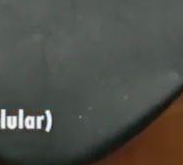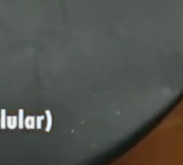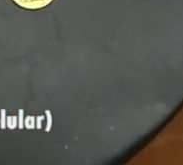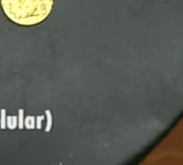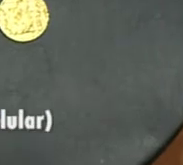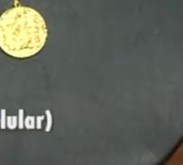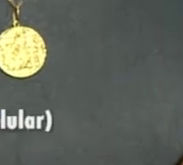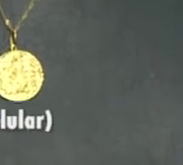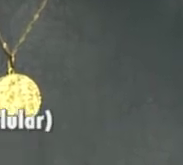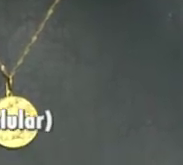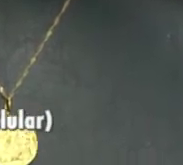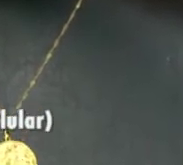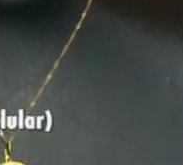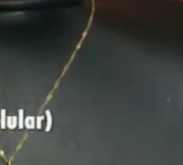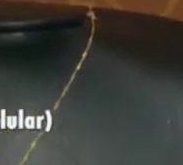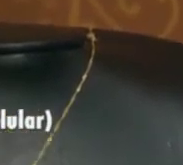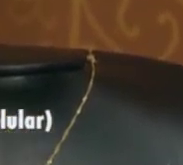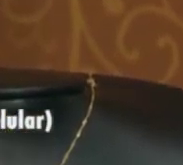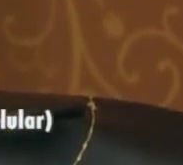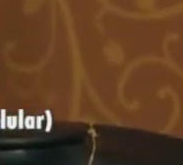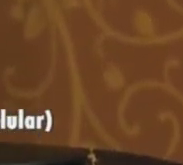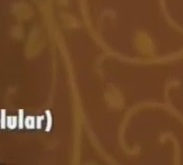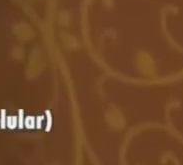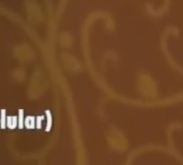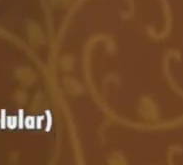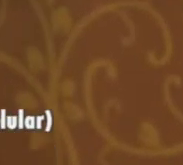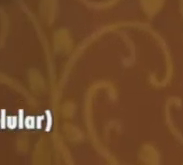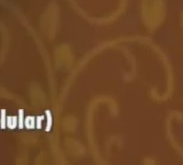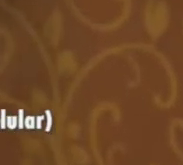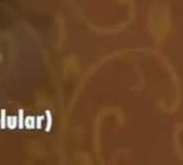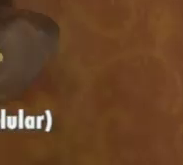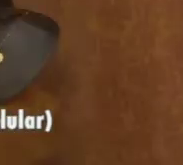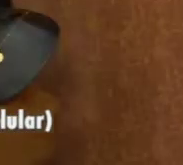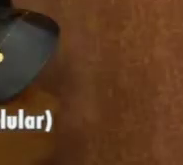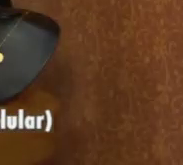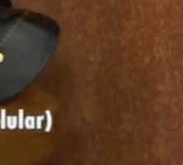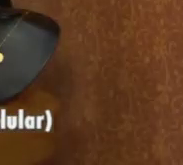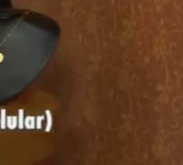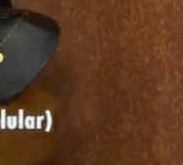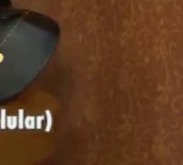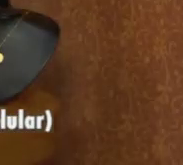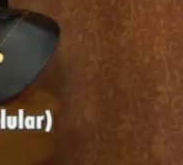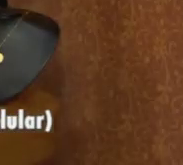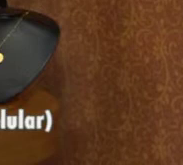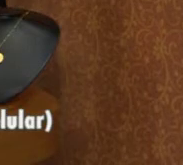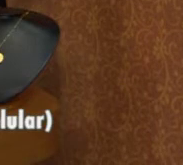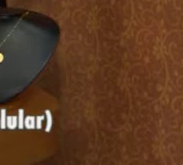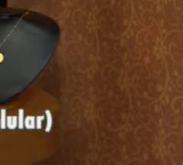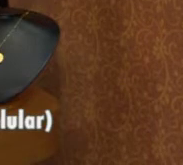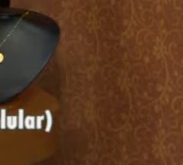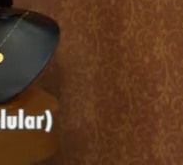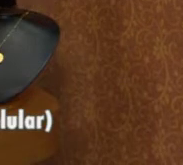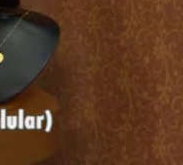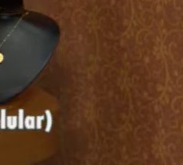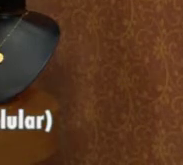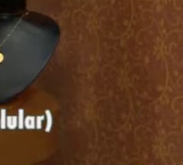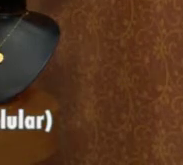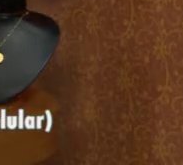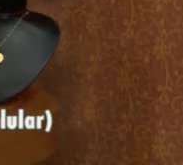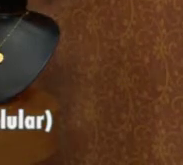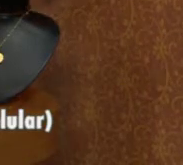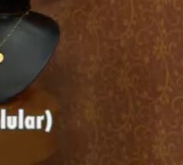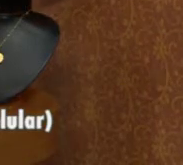Santa. Esse terço é de presente para você. Para 100 primeiras ligações, 0800 002 1124